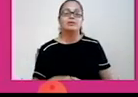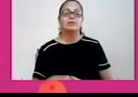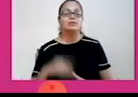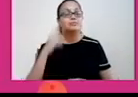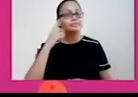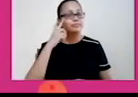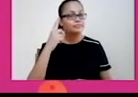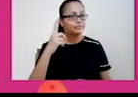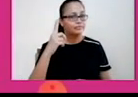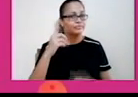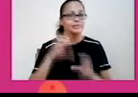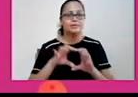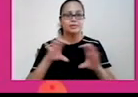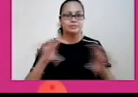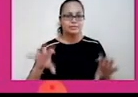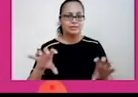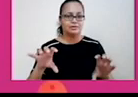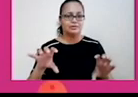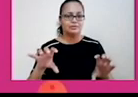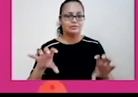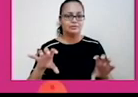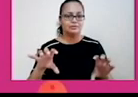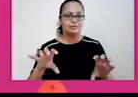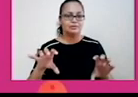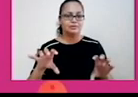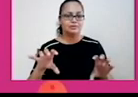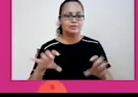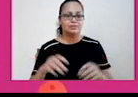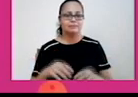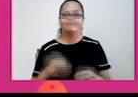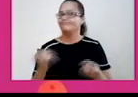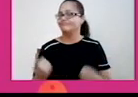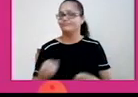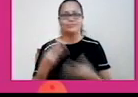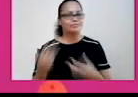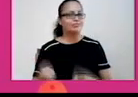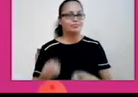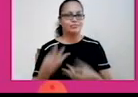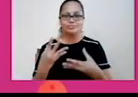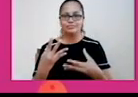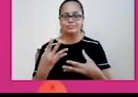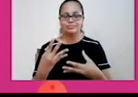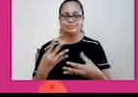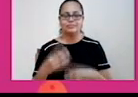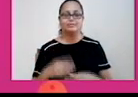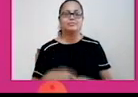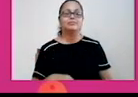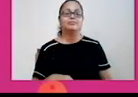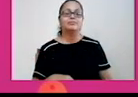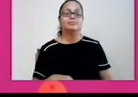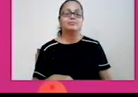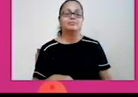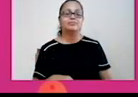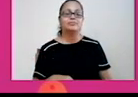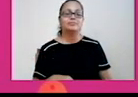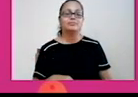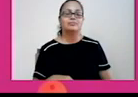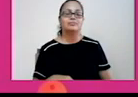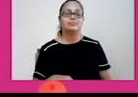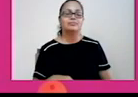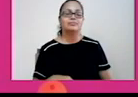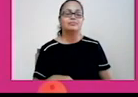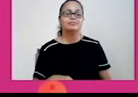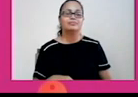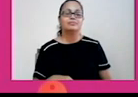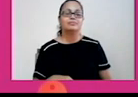de separação da China esse ideal também não é estimulado pela Mongólia. Esse ideal de pertencer à Mongólia